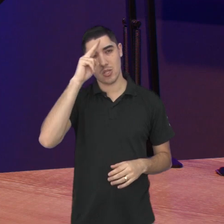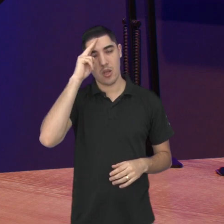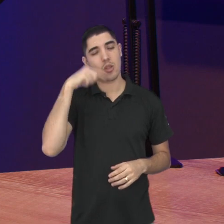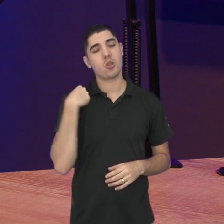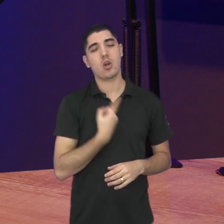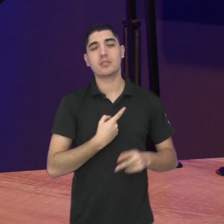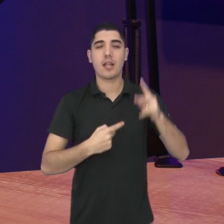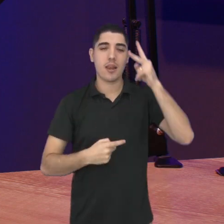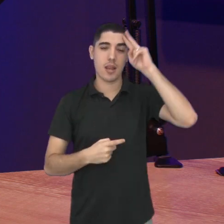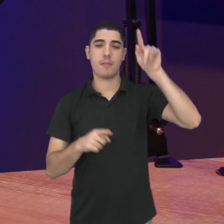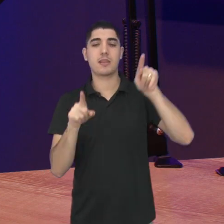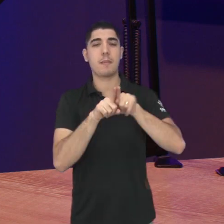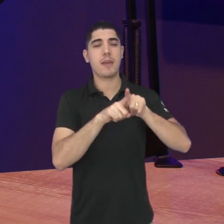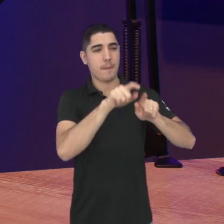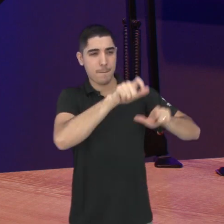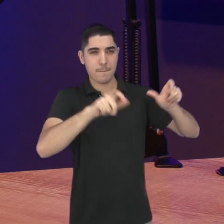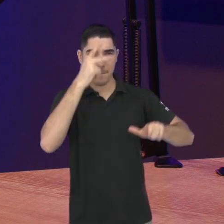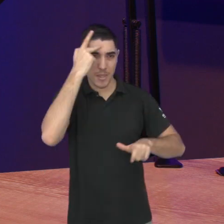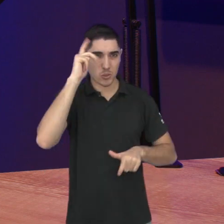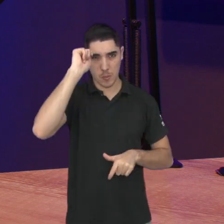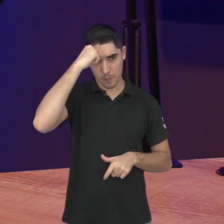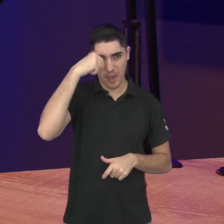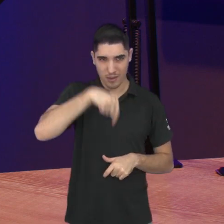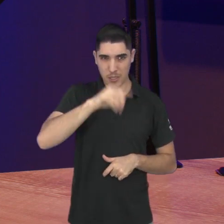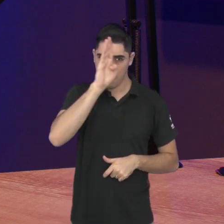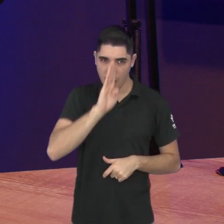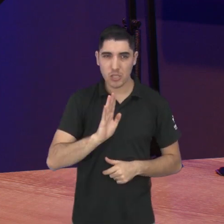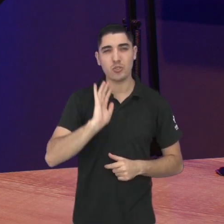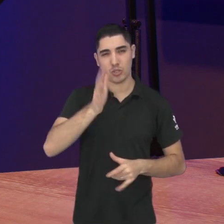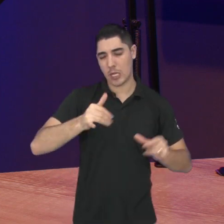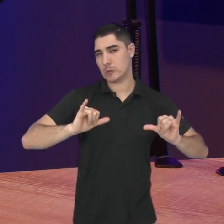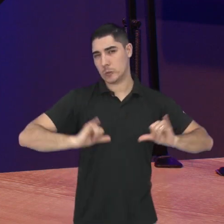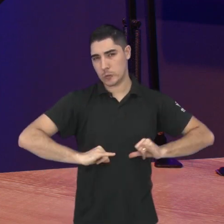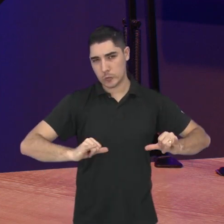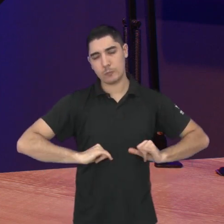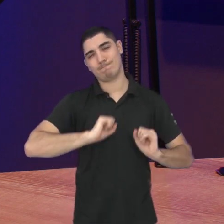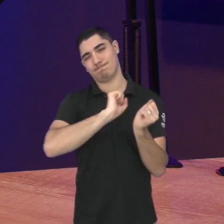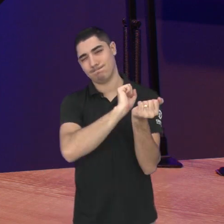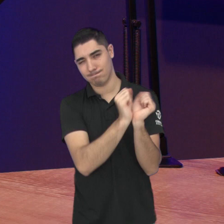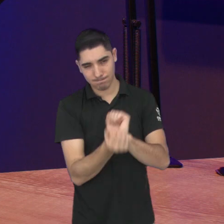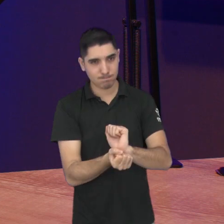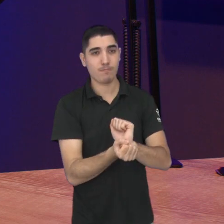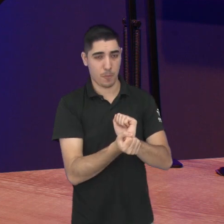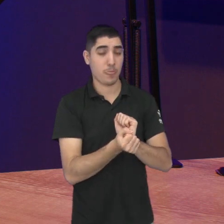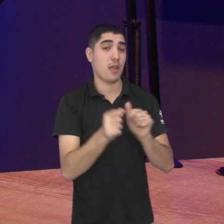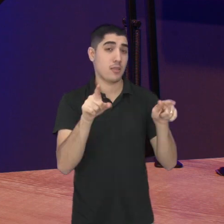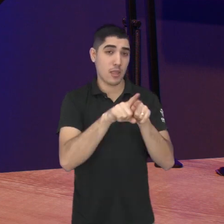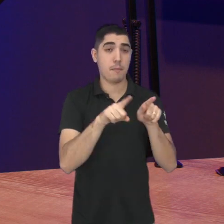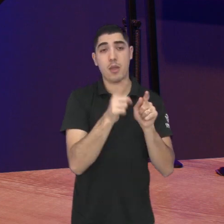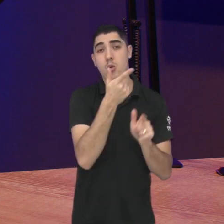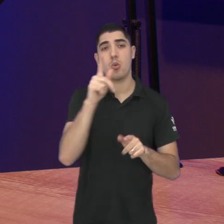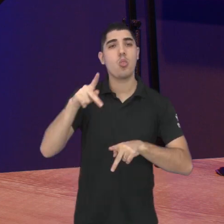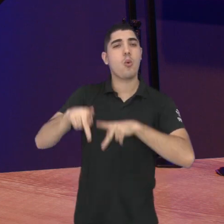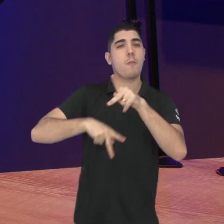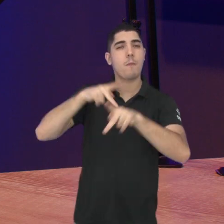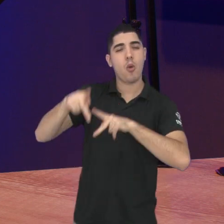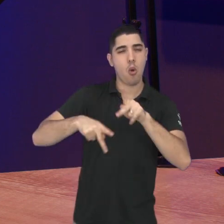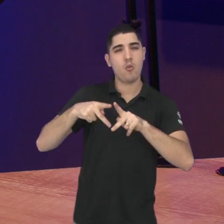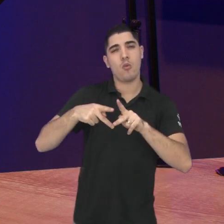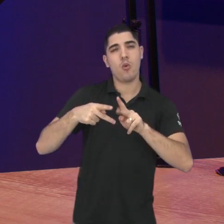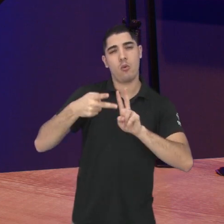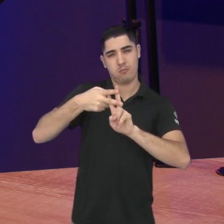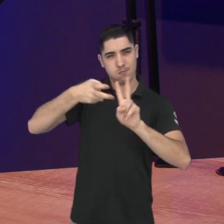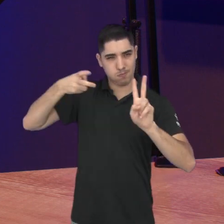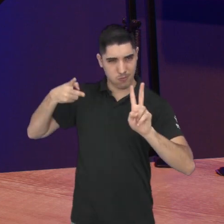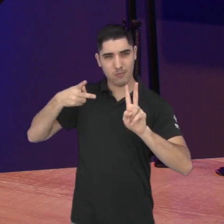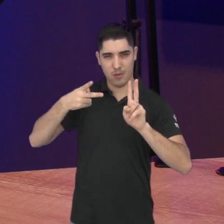da escravidão que os negros sofreram aqui no Brasil, a gente também tem a escravidão dos povos indígenas, só